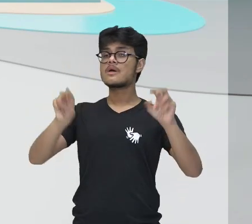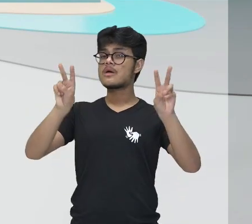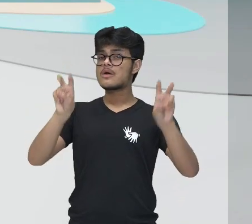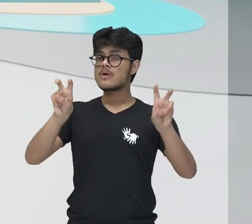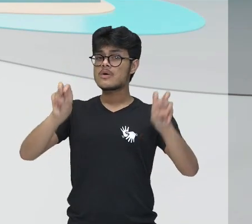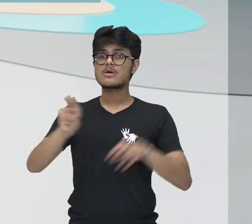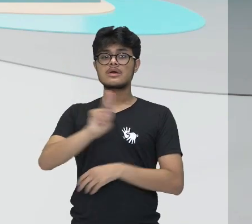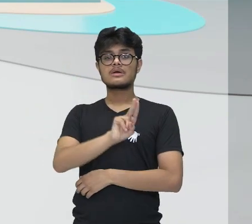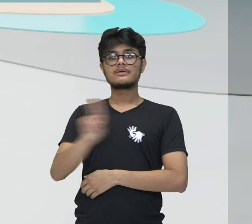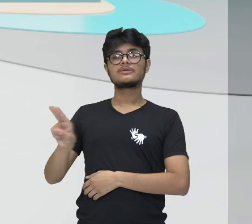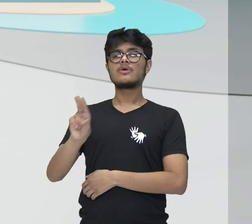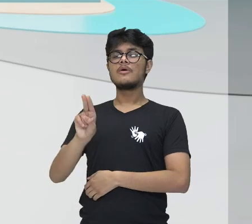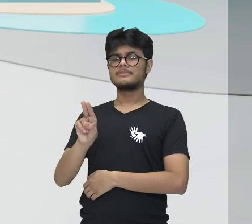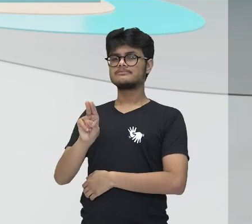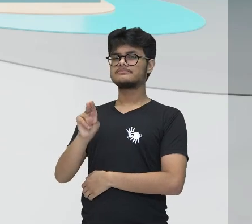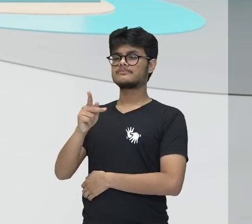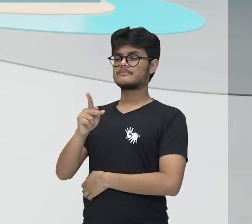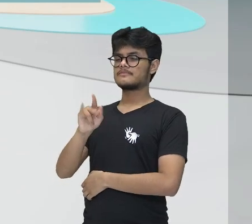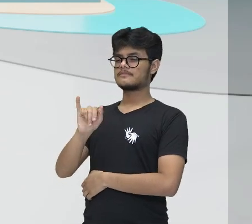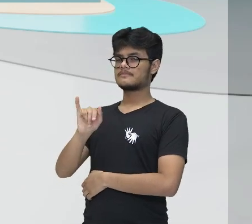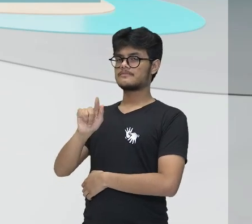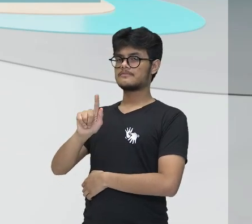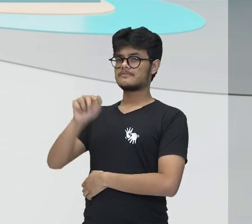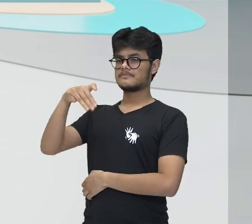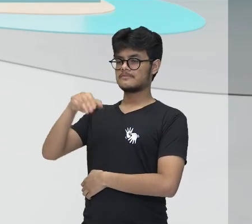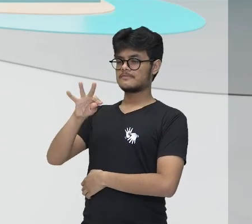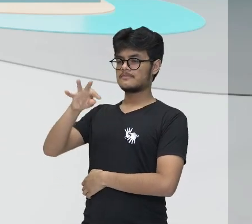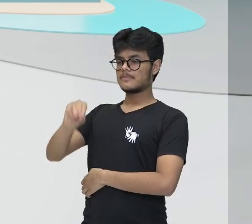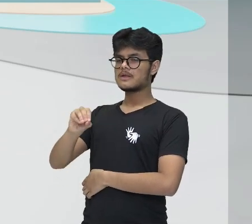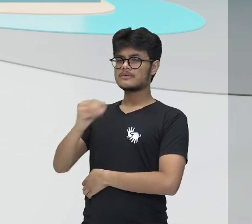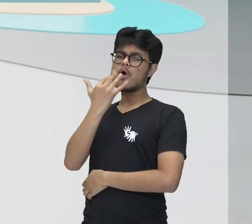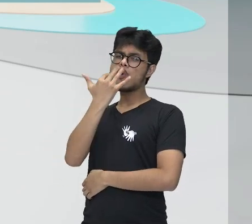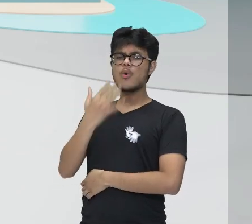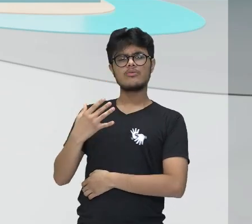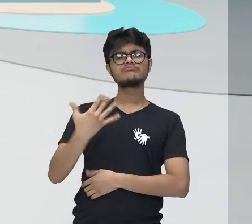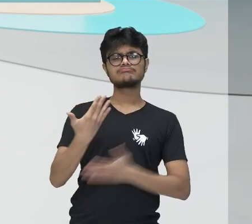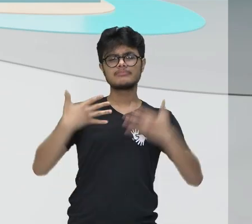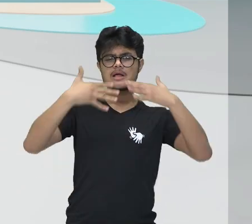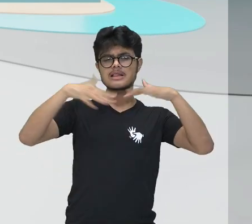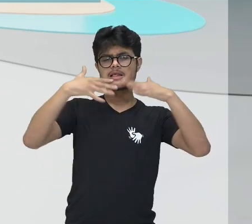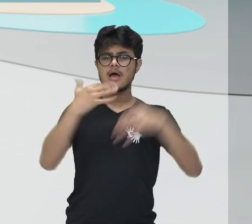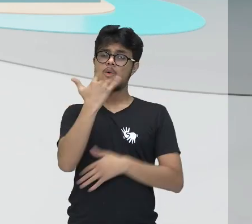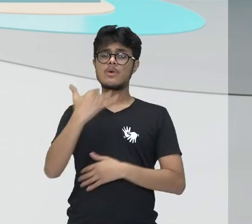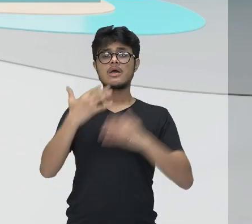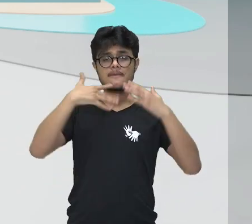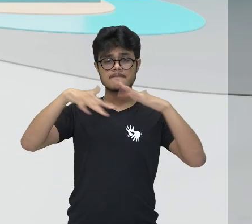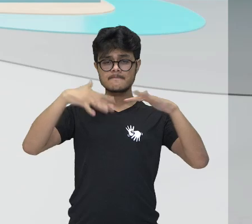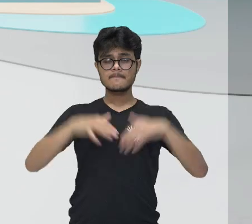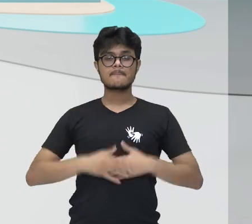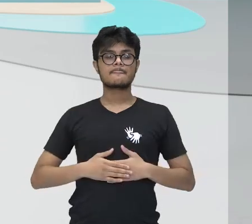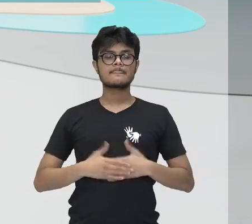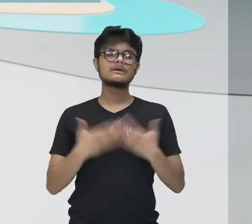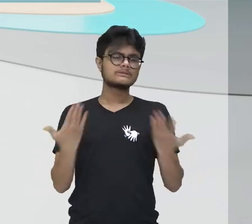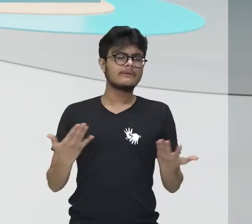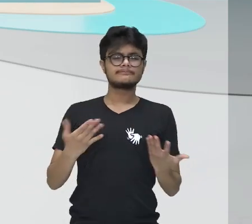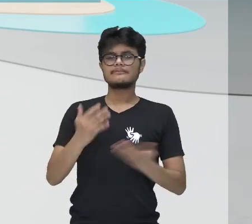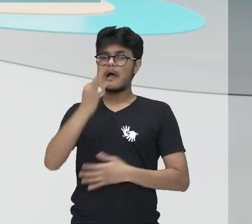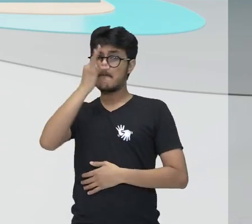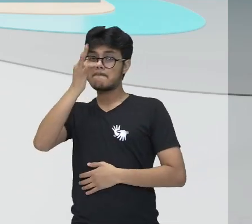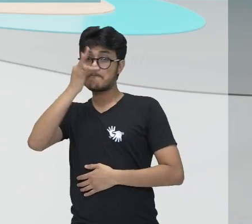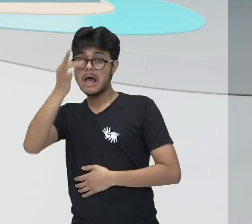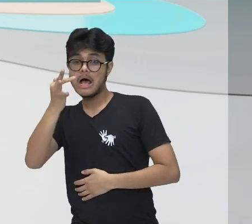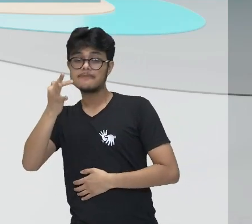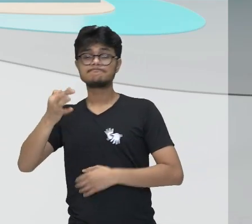de pigmentos naturais, ou seja, a partir de plantas,